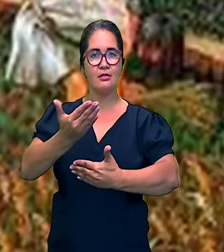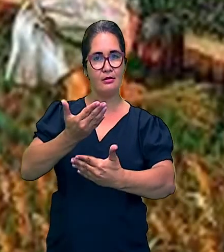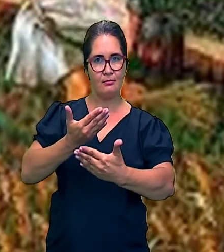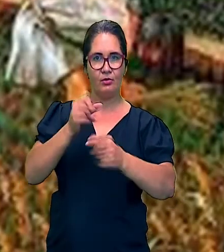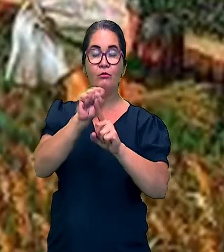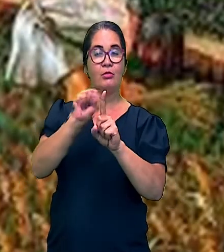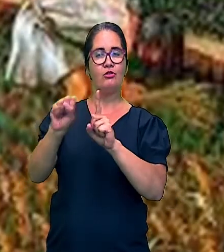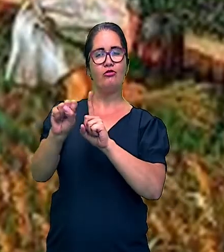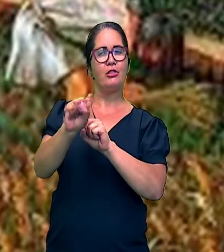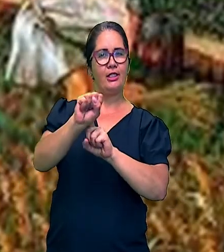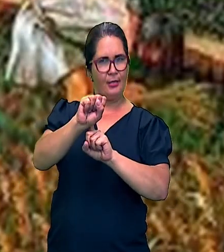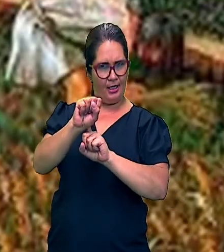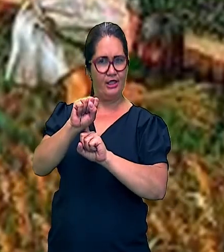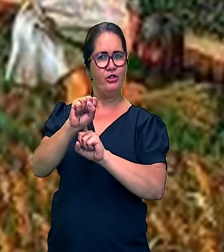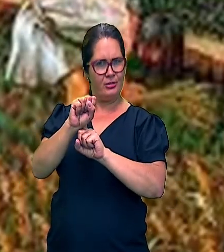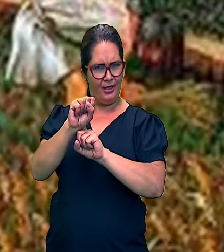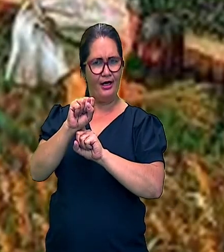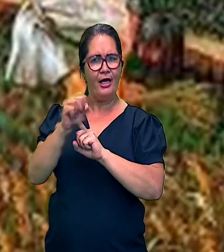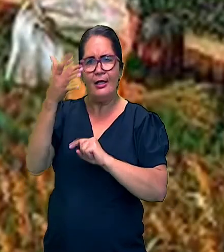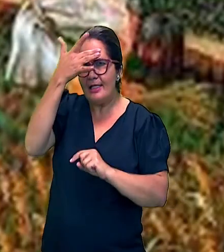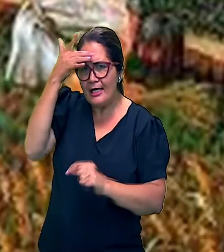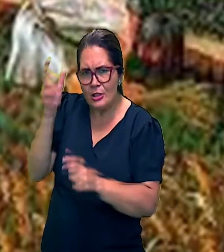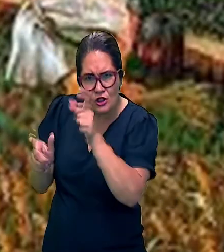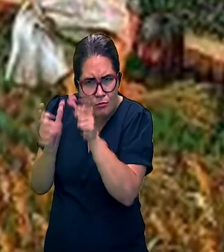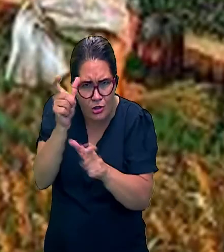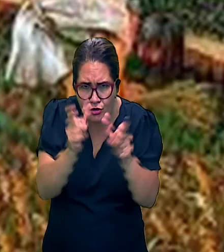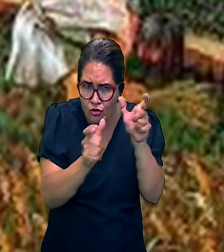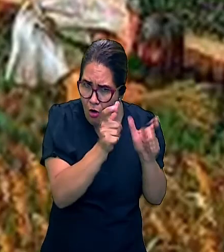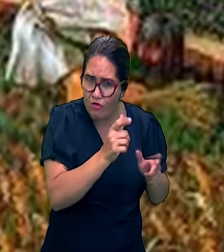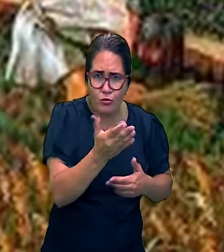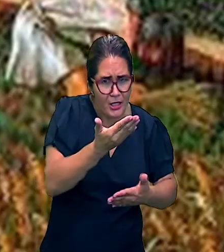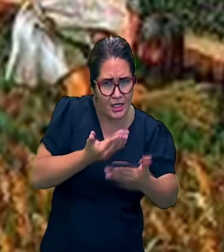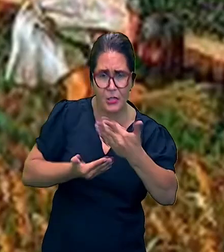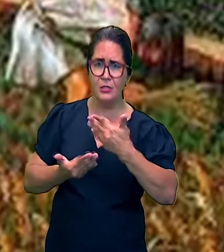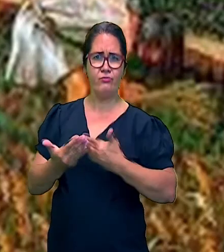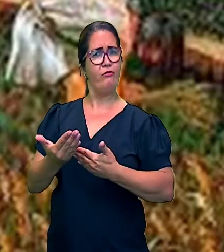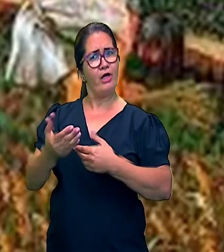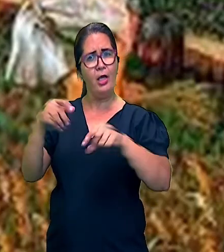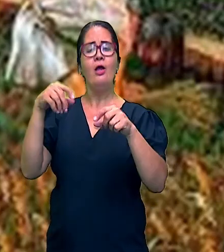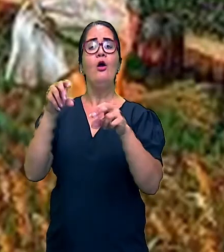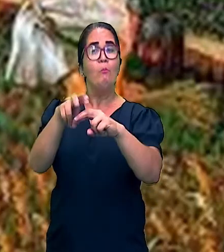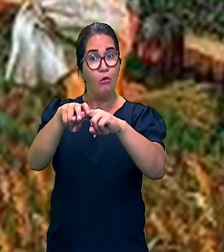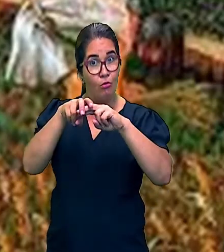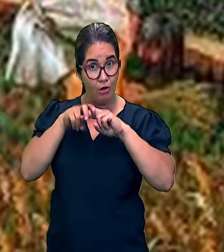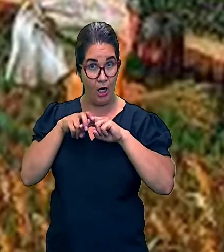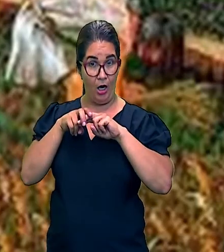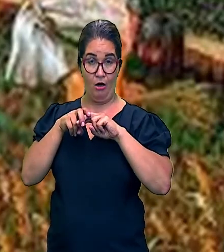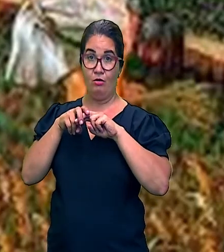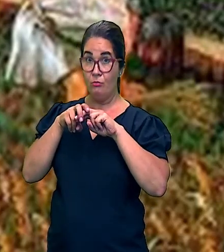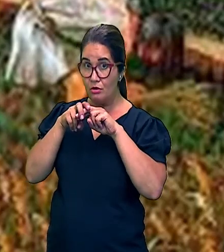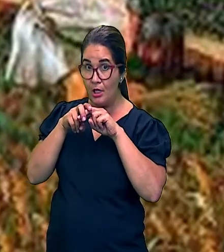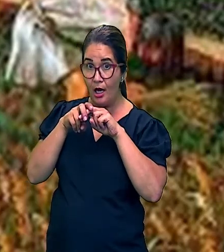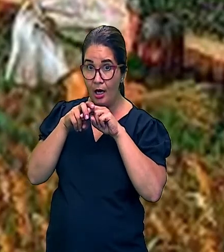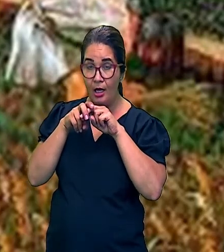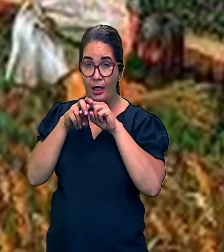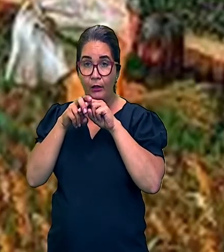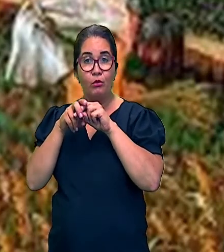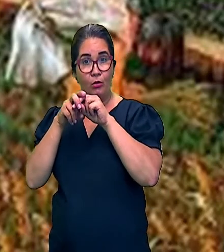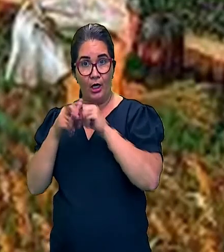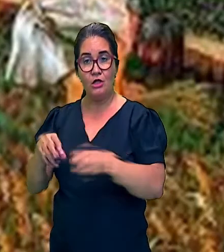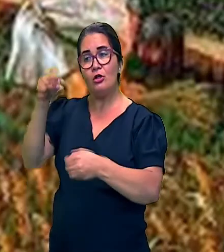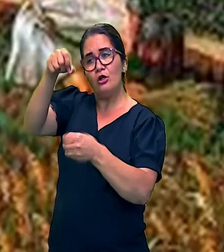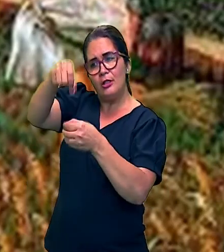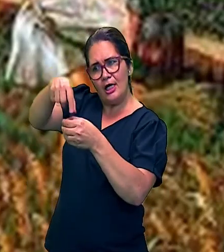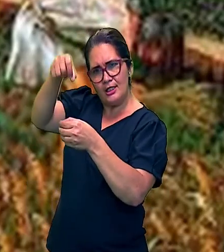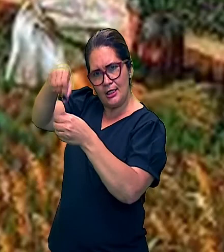Inicialmente, as hortas próximas às moradias e o cultivo em áreas alagadas pelos rios complementavam os